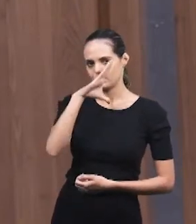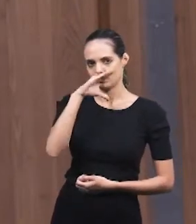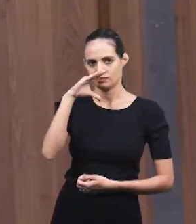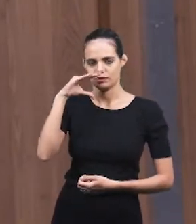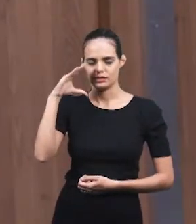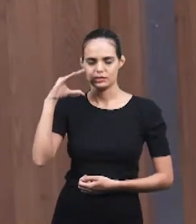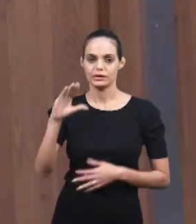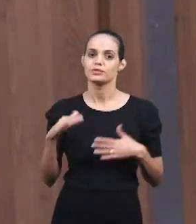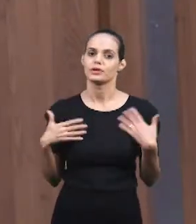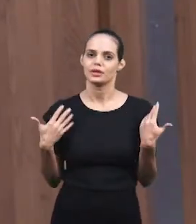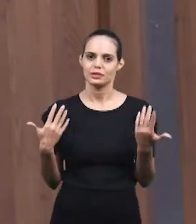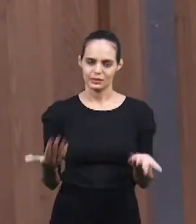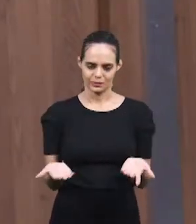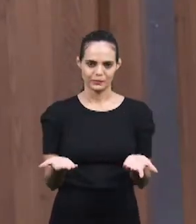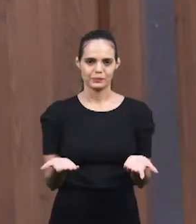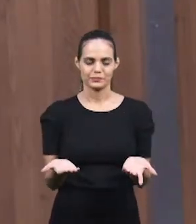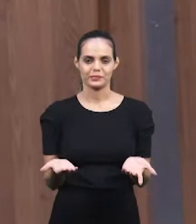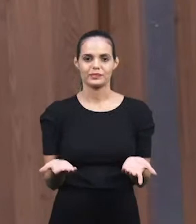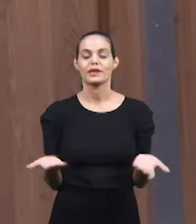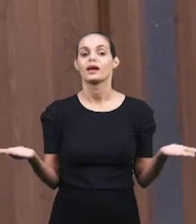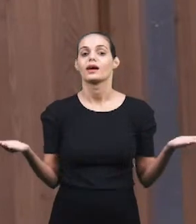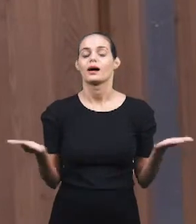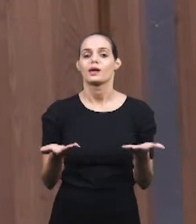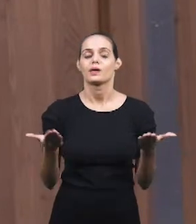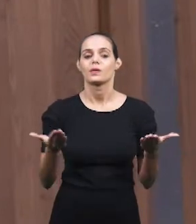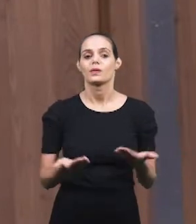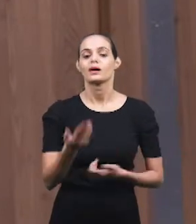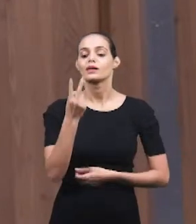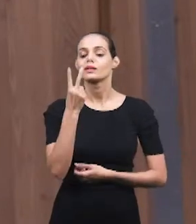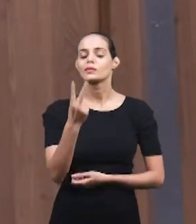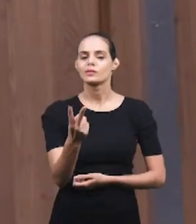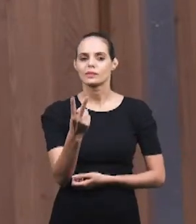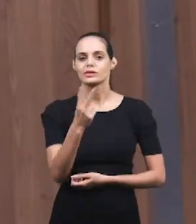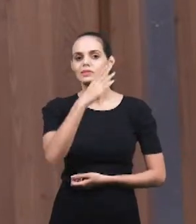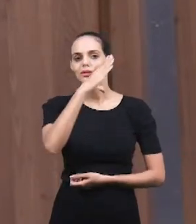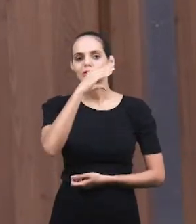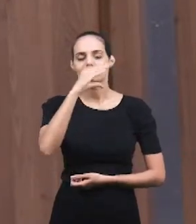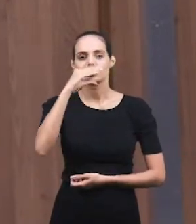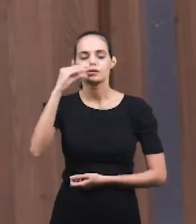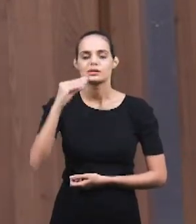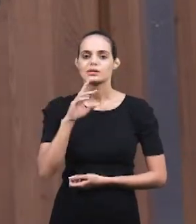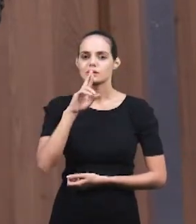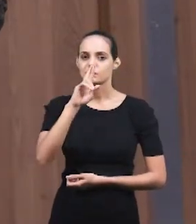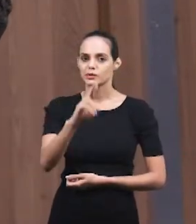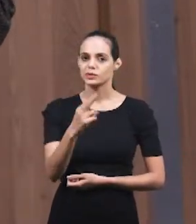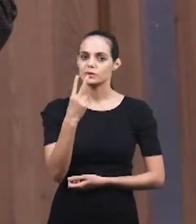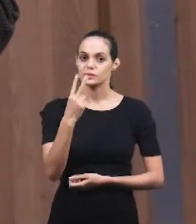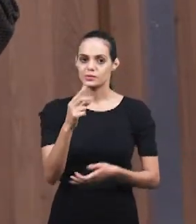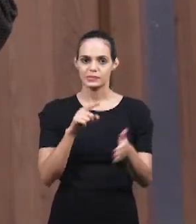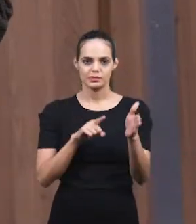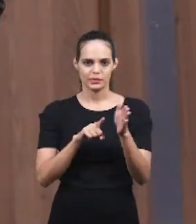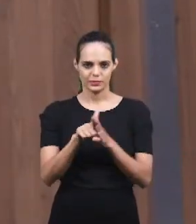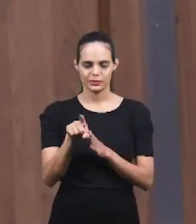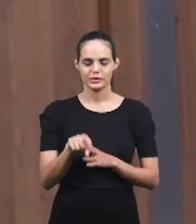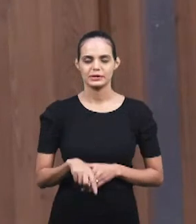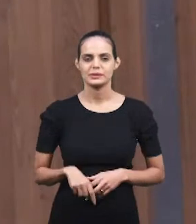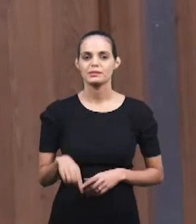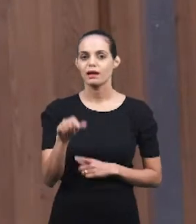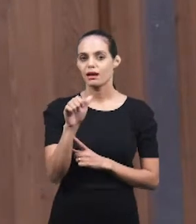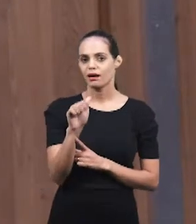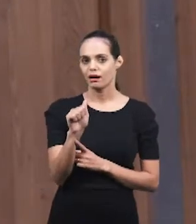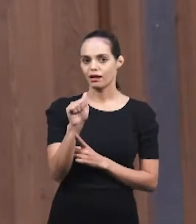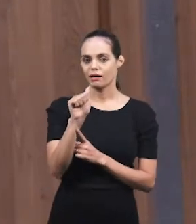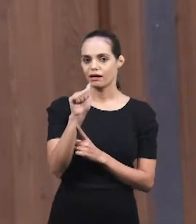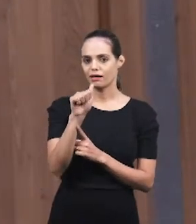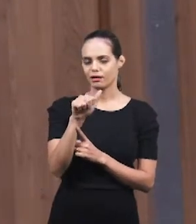e adolescentes. Então nós vamos ter aqui dois adolescentes respondendo aqui as duas perguntas. O primeiro é o André.